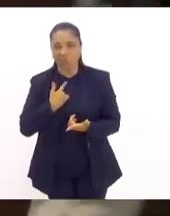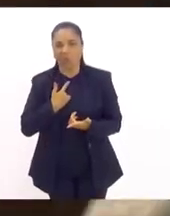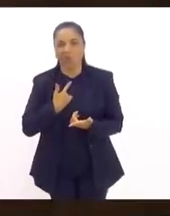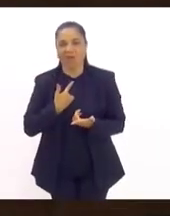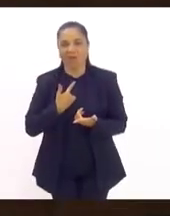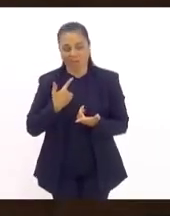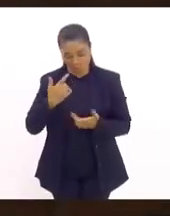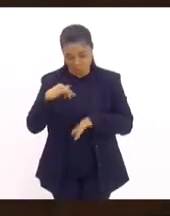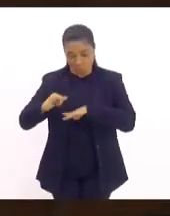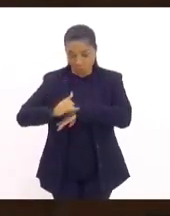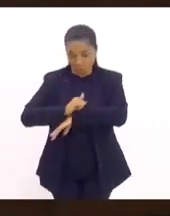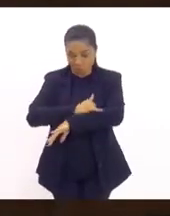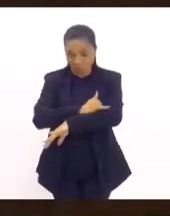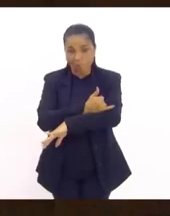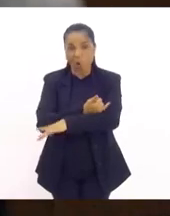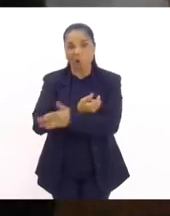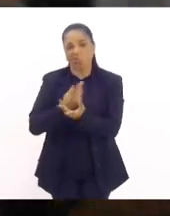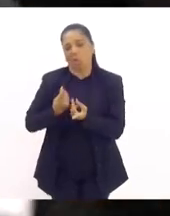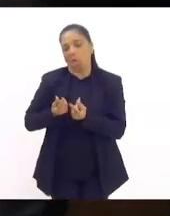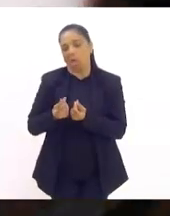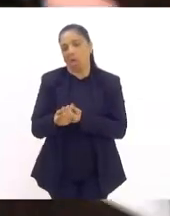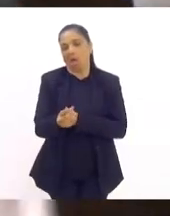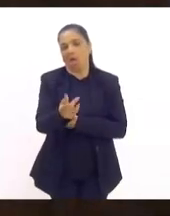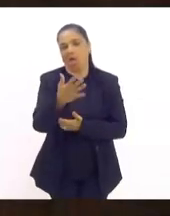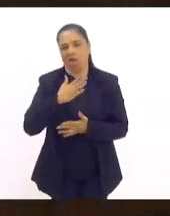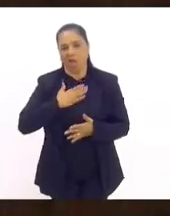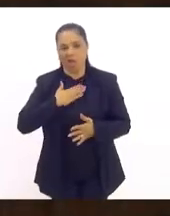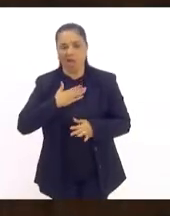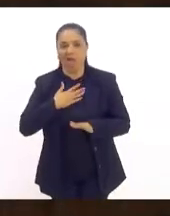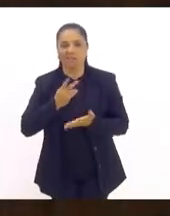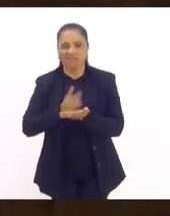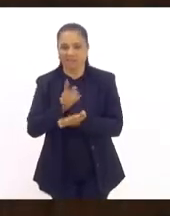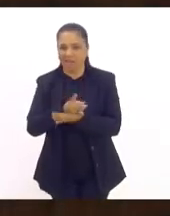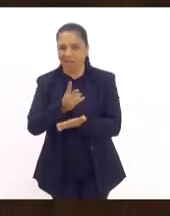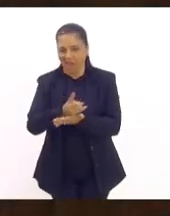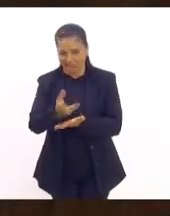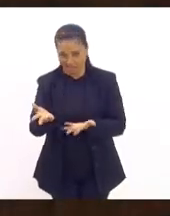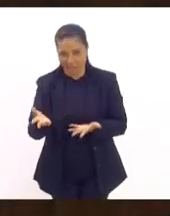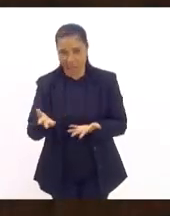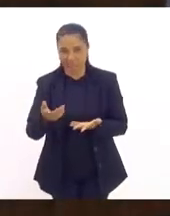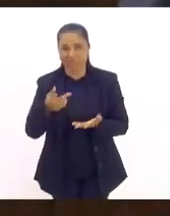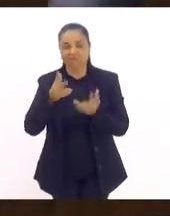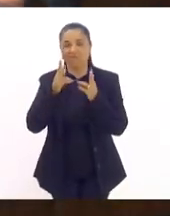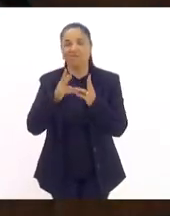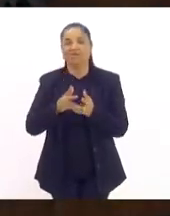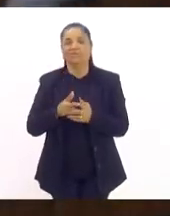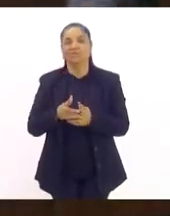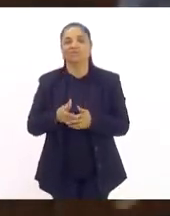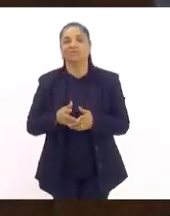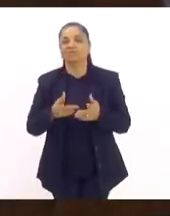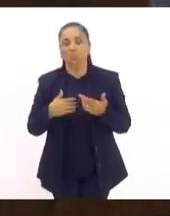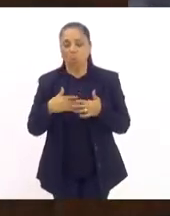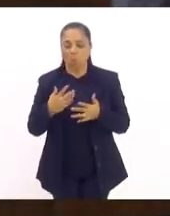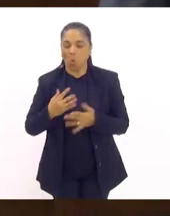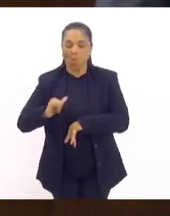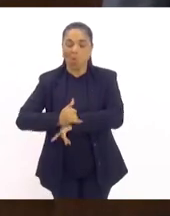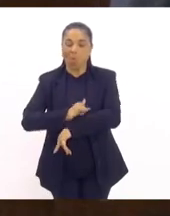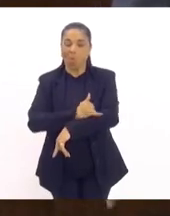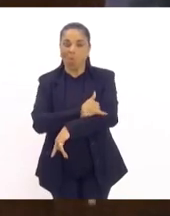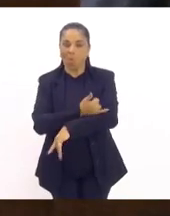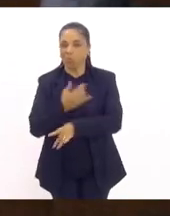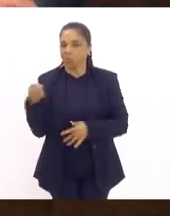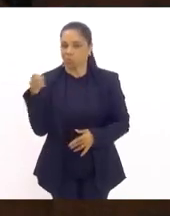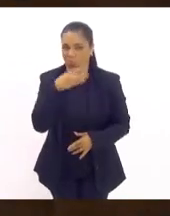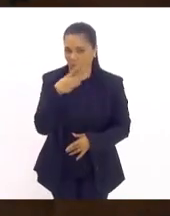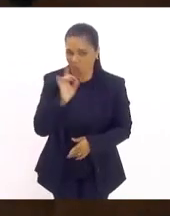gordo raiz. Eu sou aquele gordo raiz que... Igual os de Campos. É isso? Igual os de Campos. Hã? Igual os de Campos. Não, Macaé, Campos